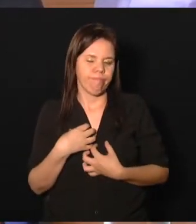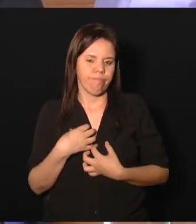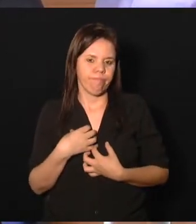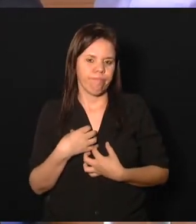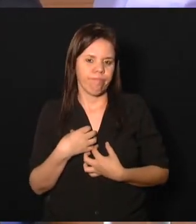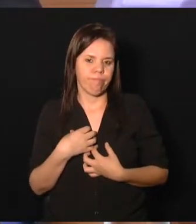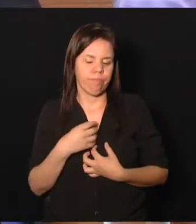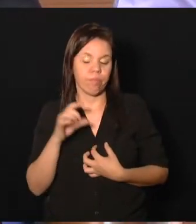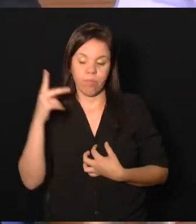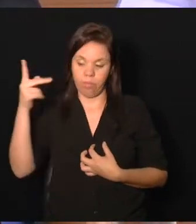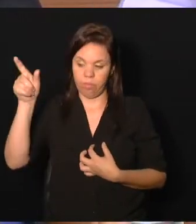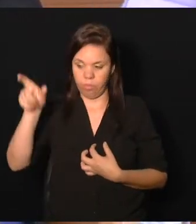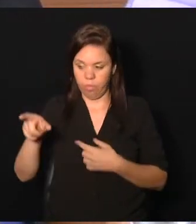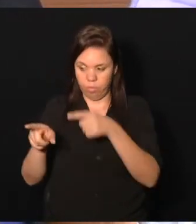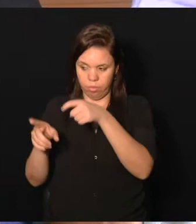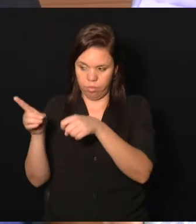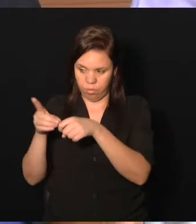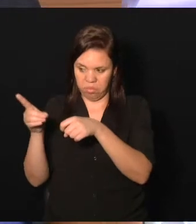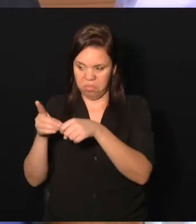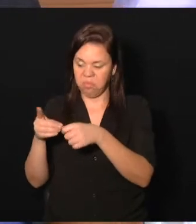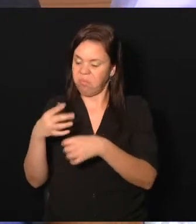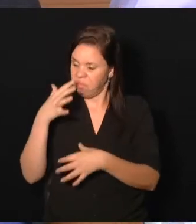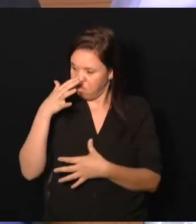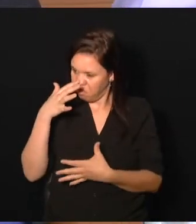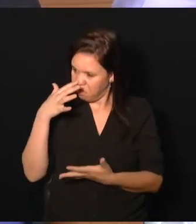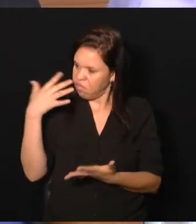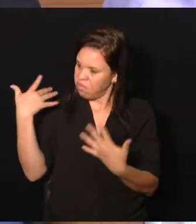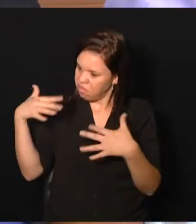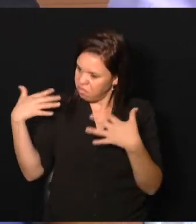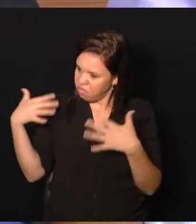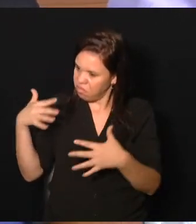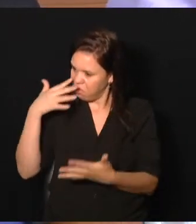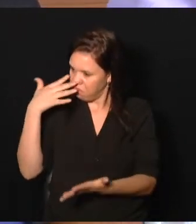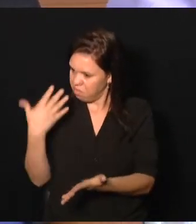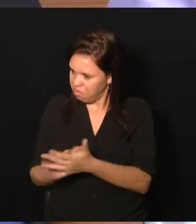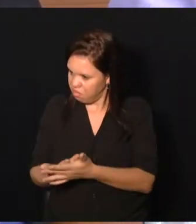a sua fala me impressionou muito. Sei que